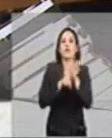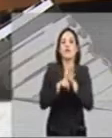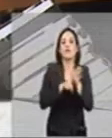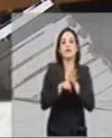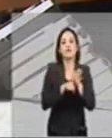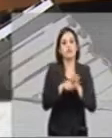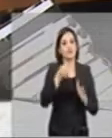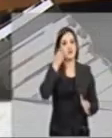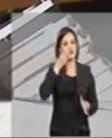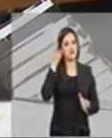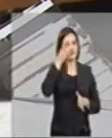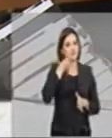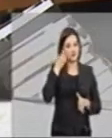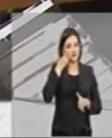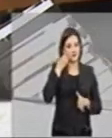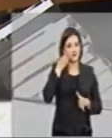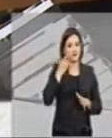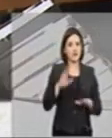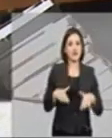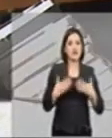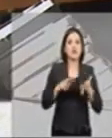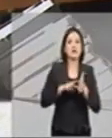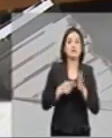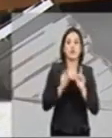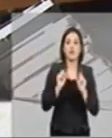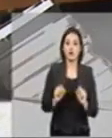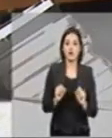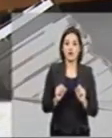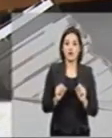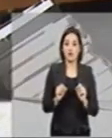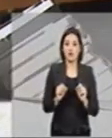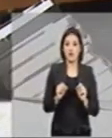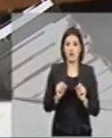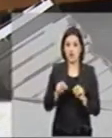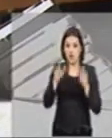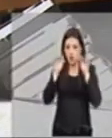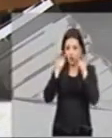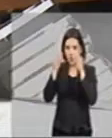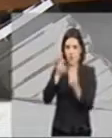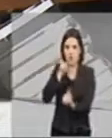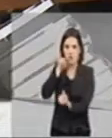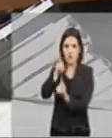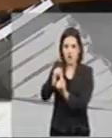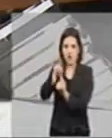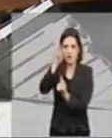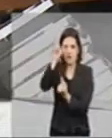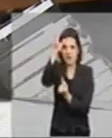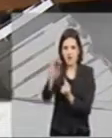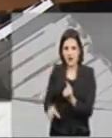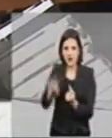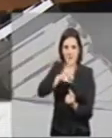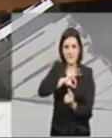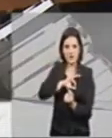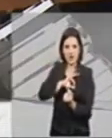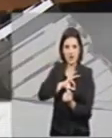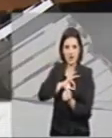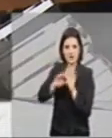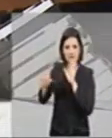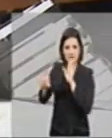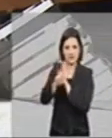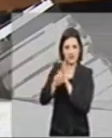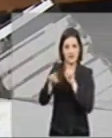colocaram os policiais legislativos como alvo, mas, na verdade, estavam tentando, segundo a